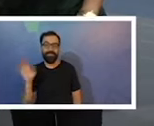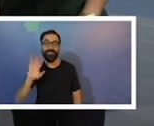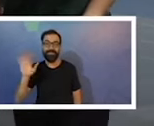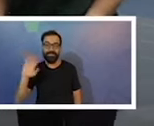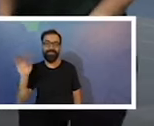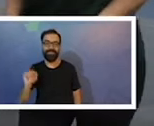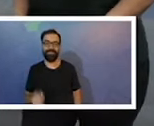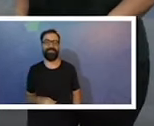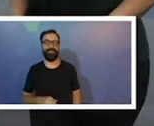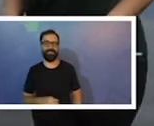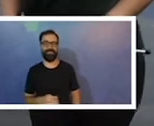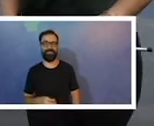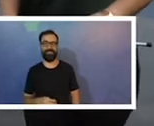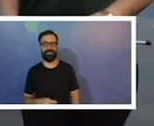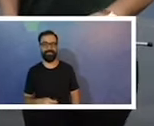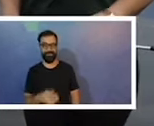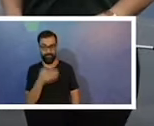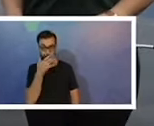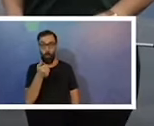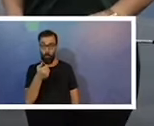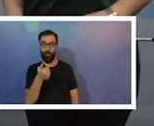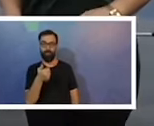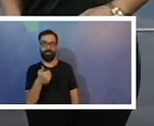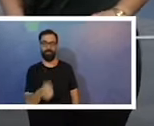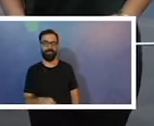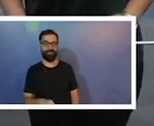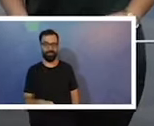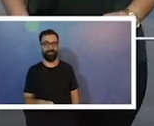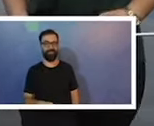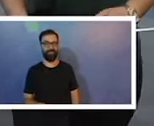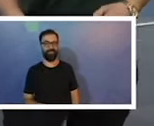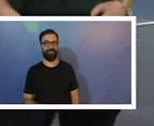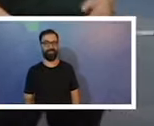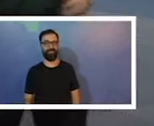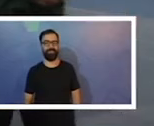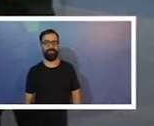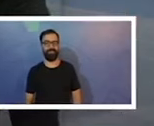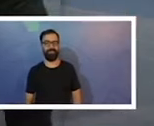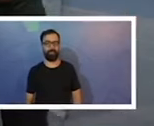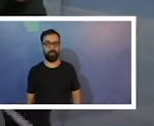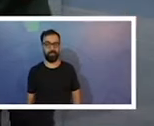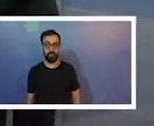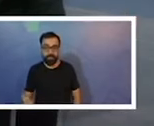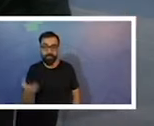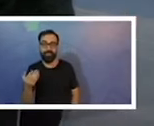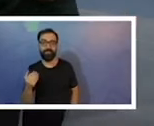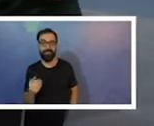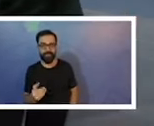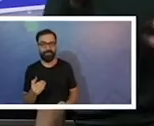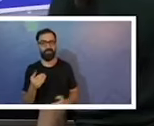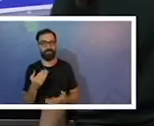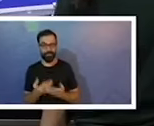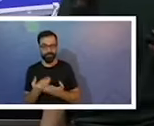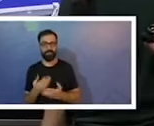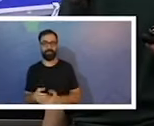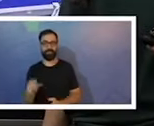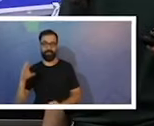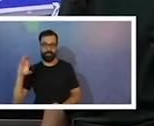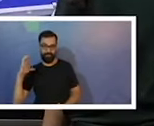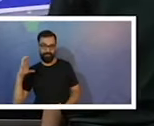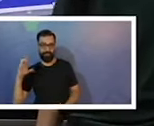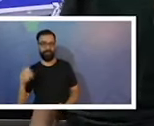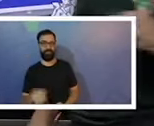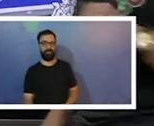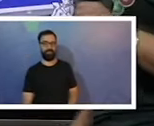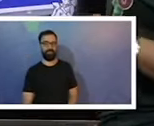Boa tarde, pessoal. Como que vocês estão? Todos bem? Vamos continuar com as nossas aulas de